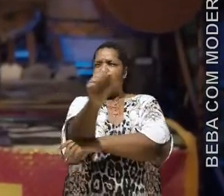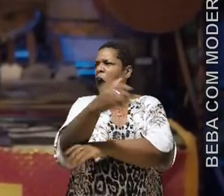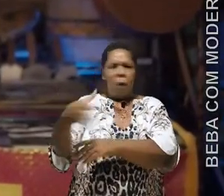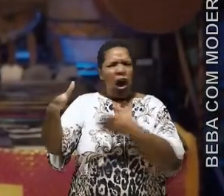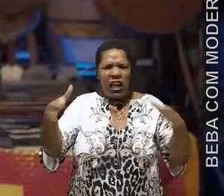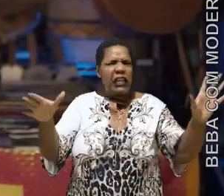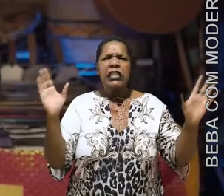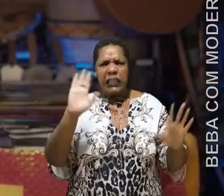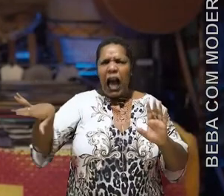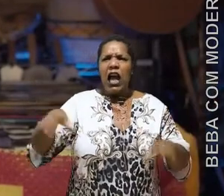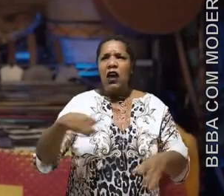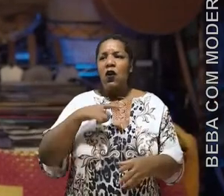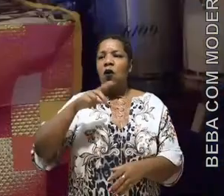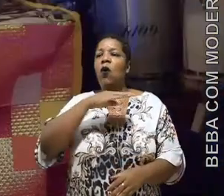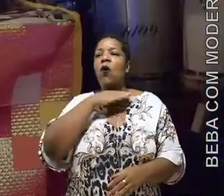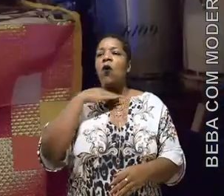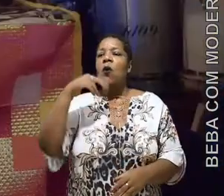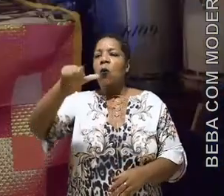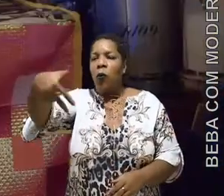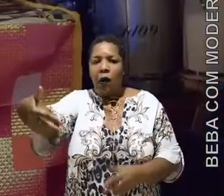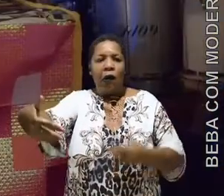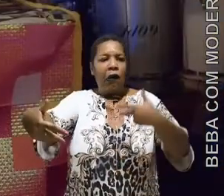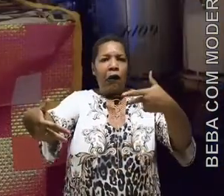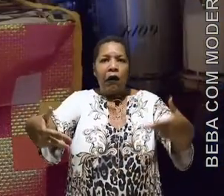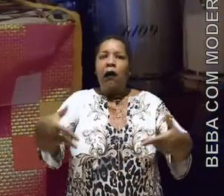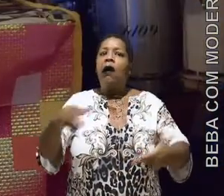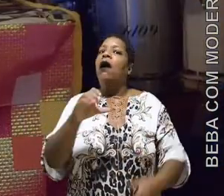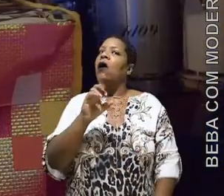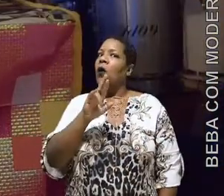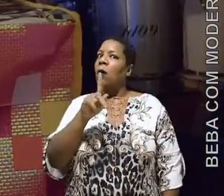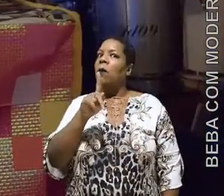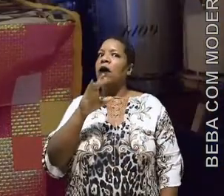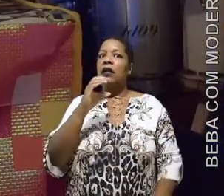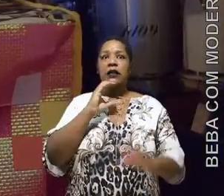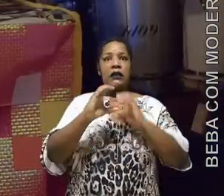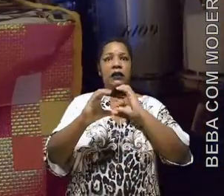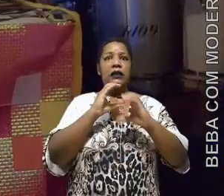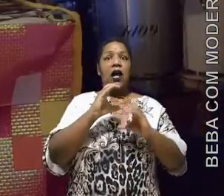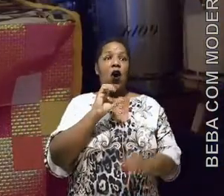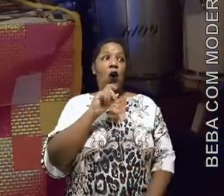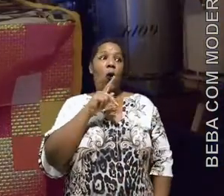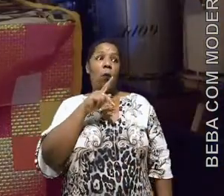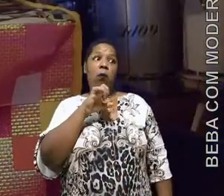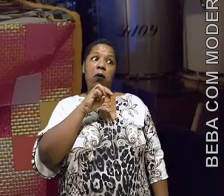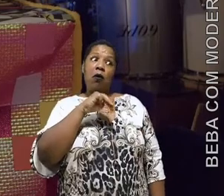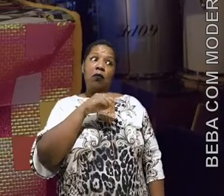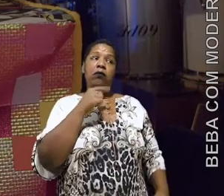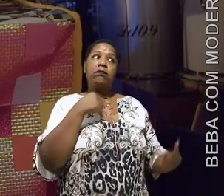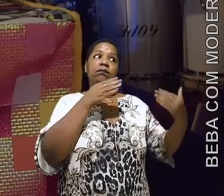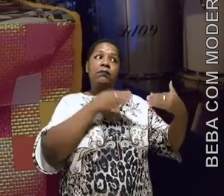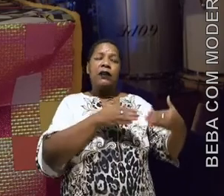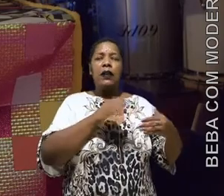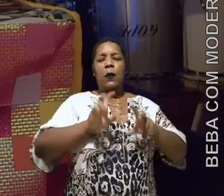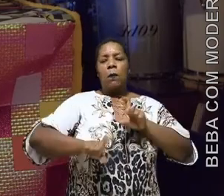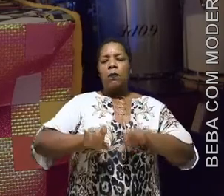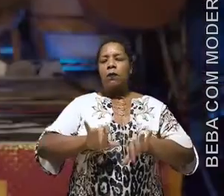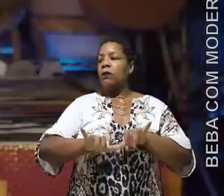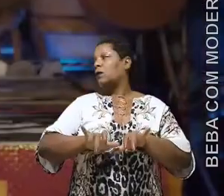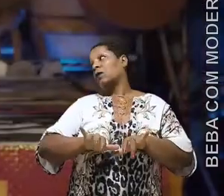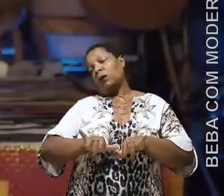celera viatura logo bora sua e fora corpo morto comprou Corporação comunicou com